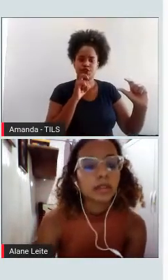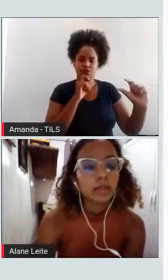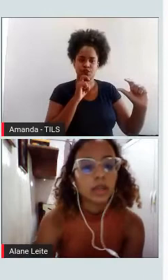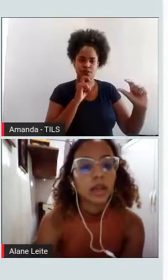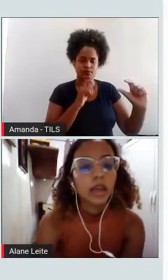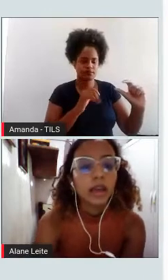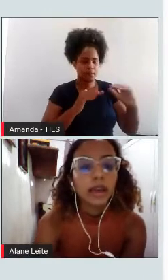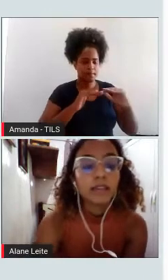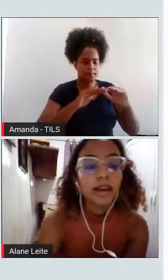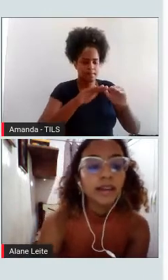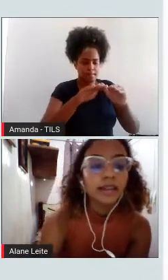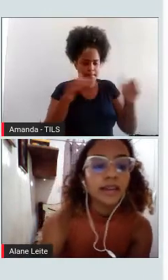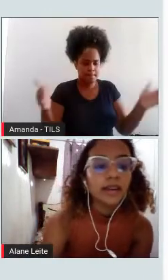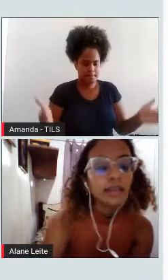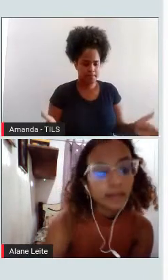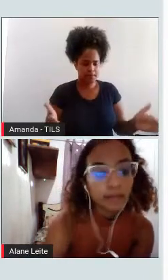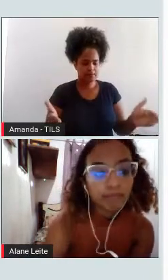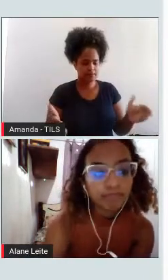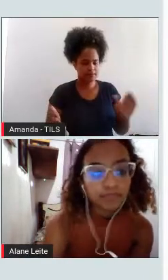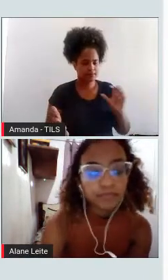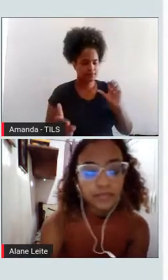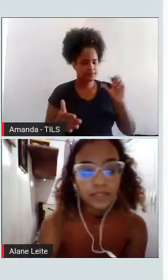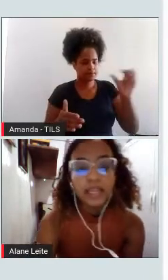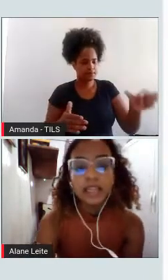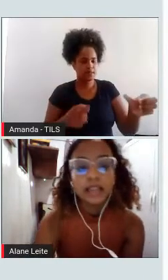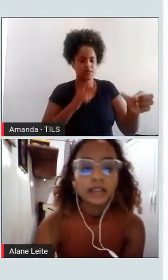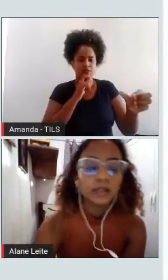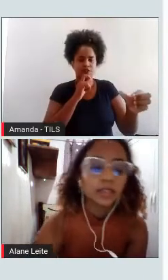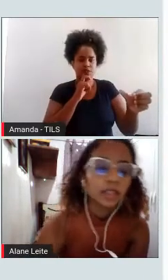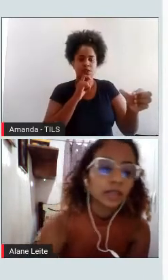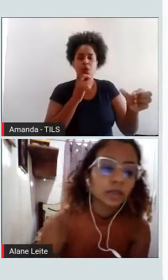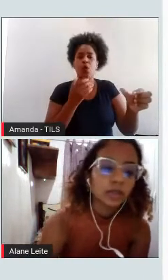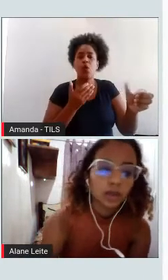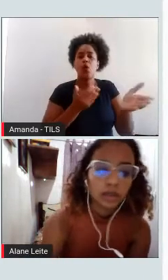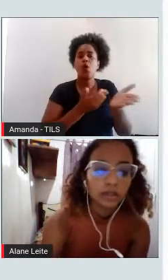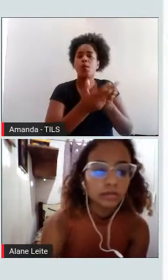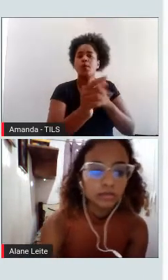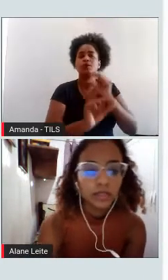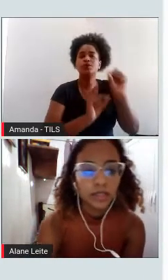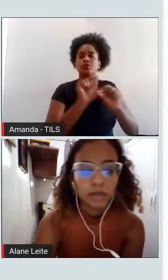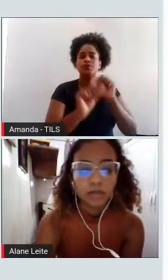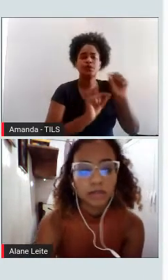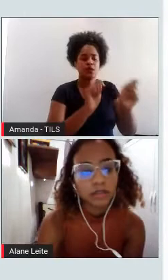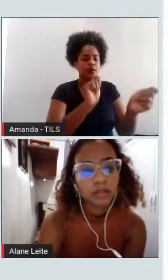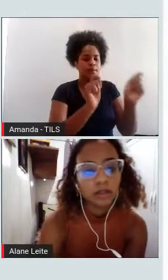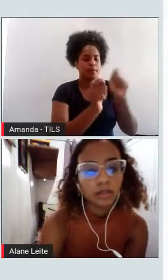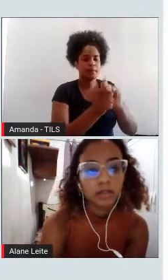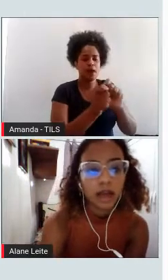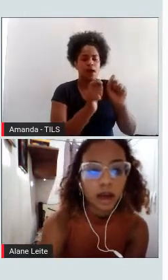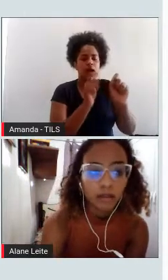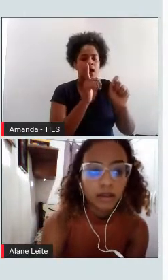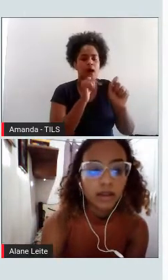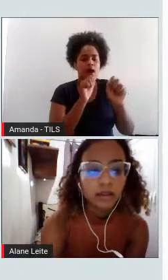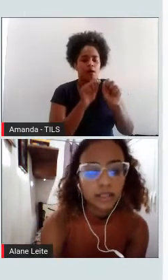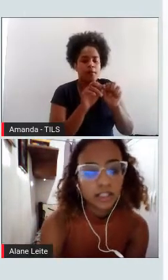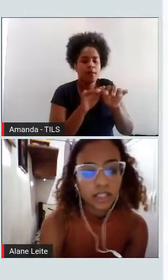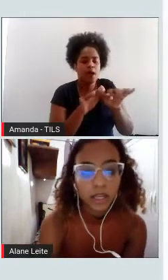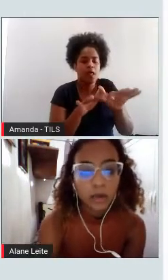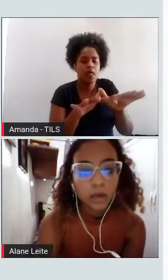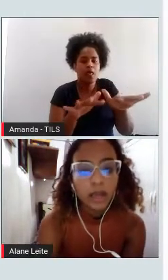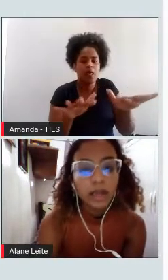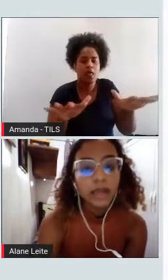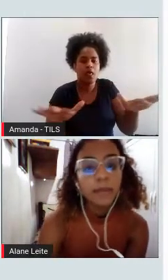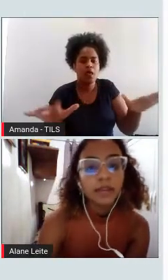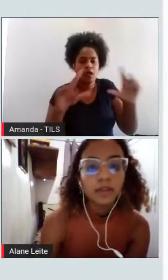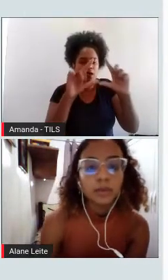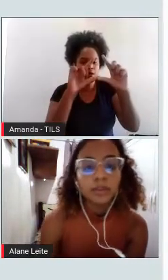vai acontecer o quê? Ele vai derreter. Ele estava no estado sólido, que é o estado sólido da água, tá